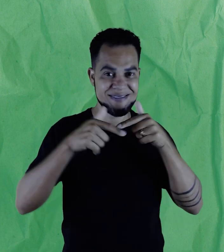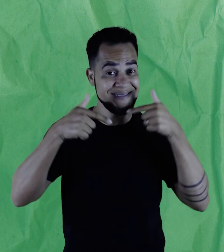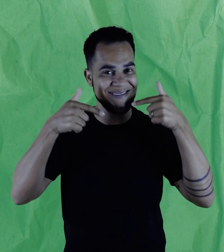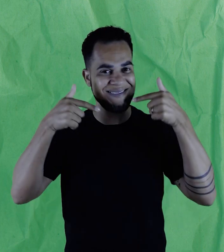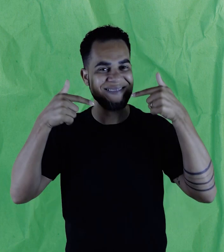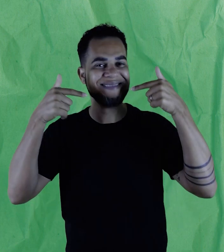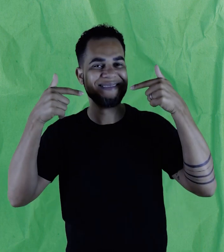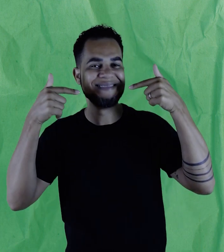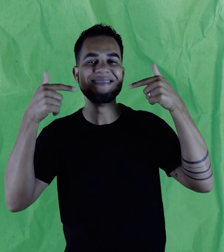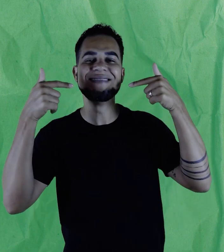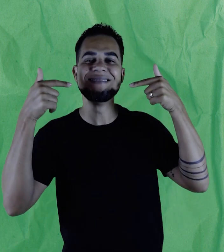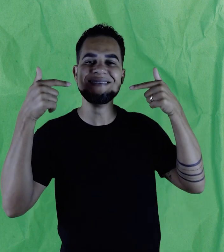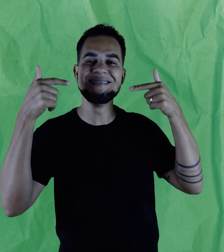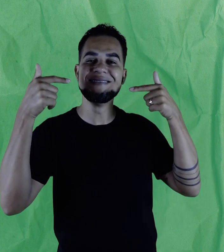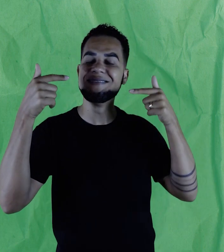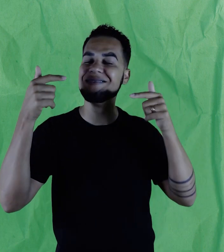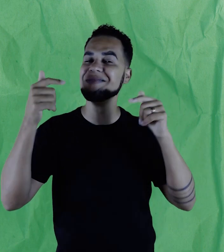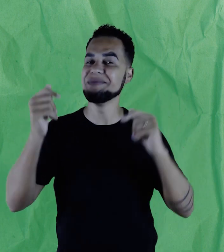sorrir.